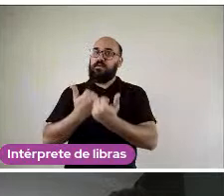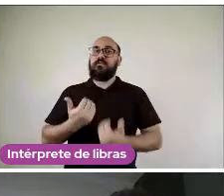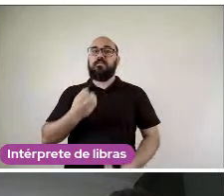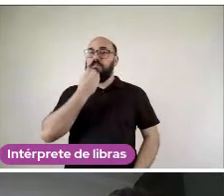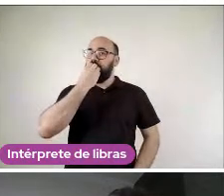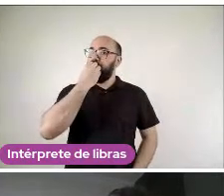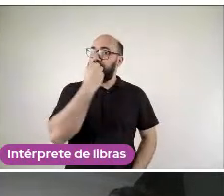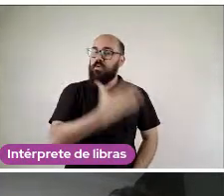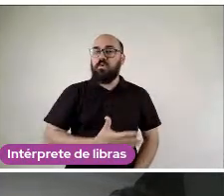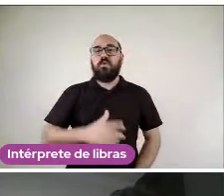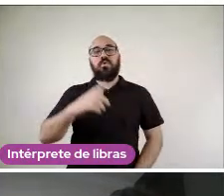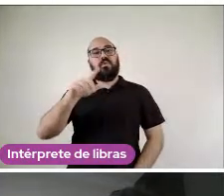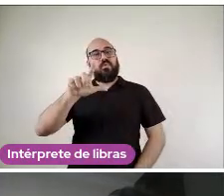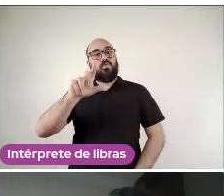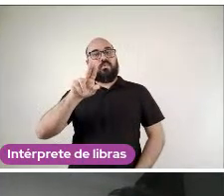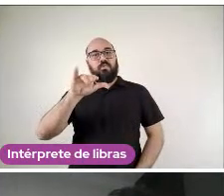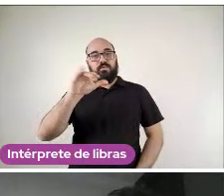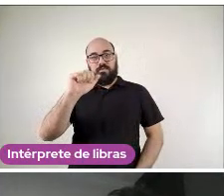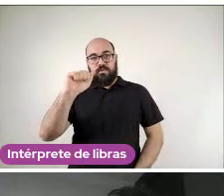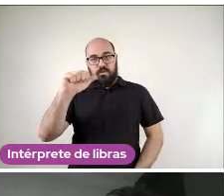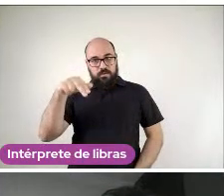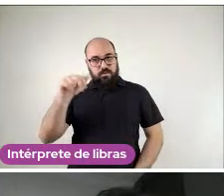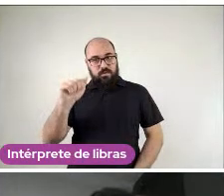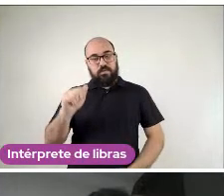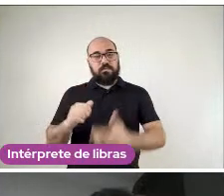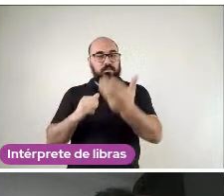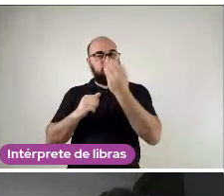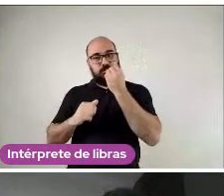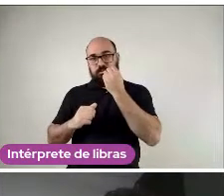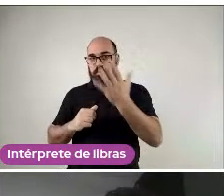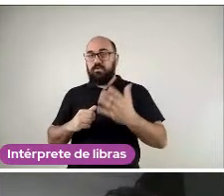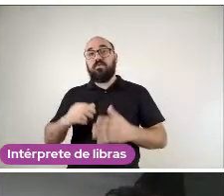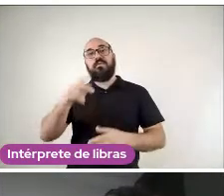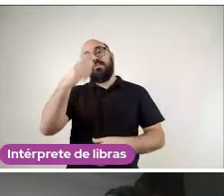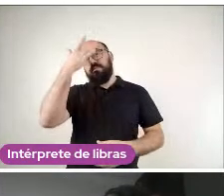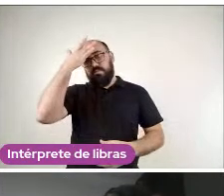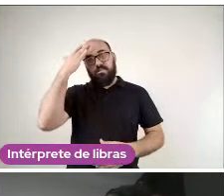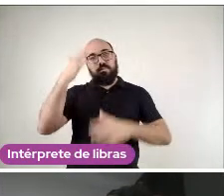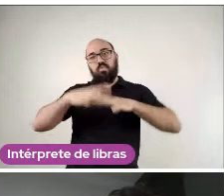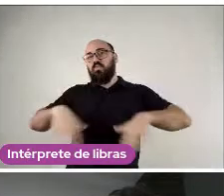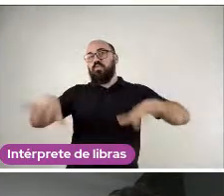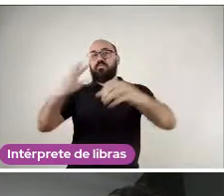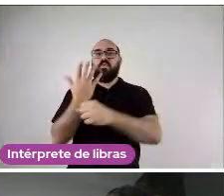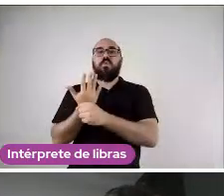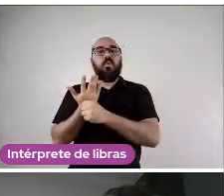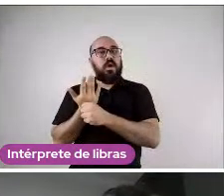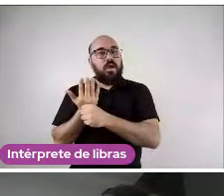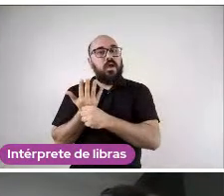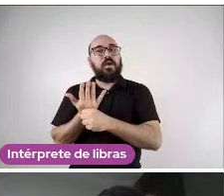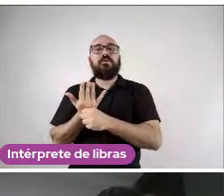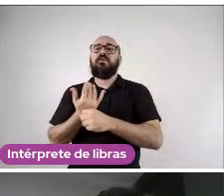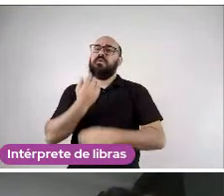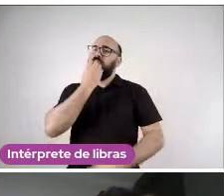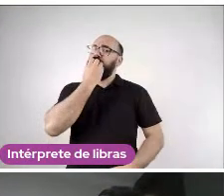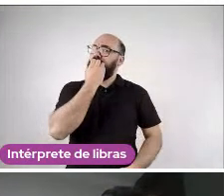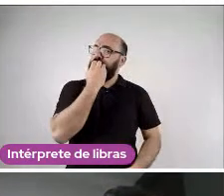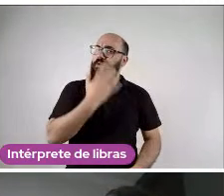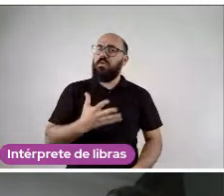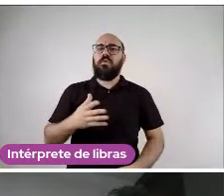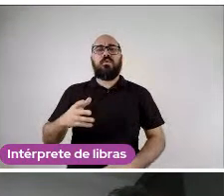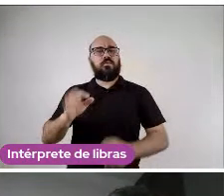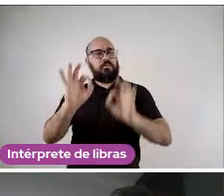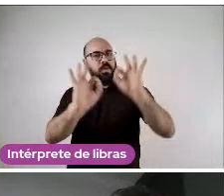Luana e os demais colegas da UERJ. Um evento muito, muito, muito bem feito, muito